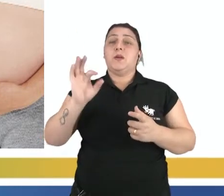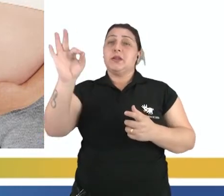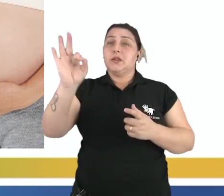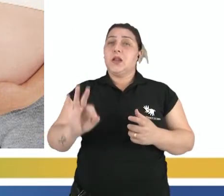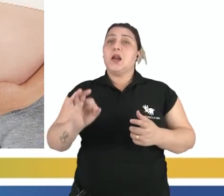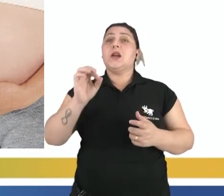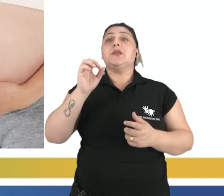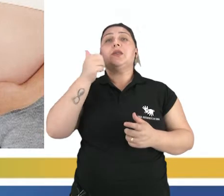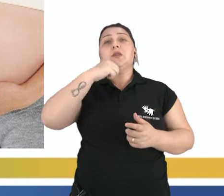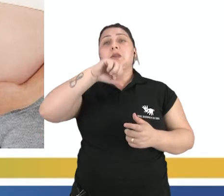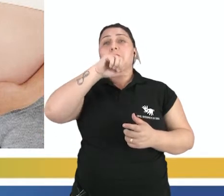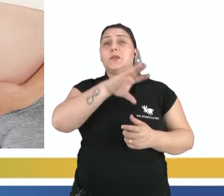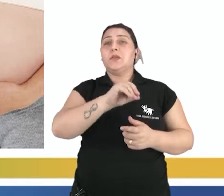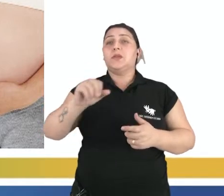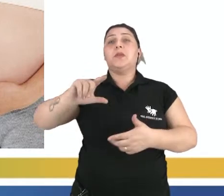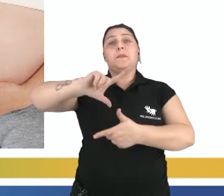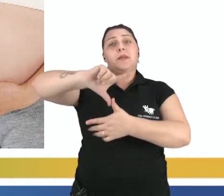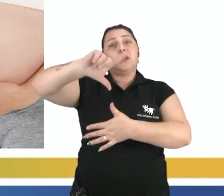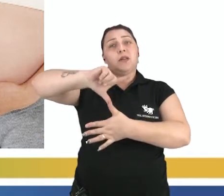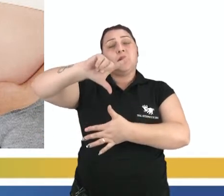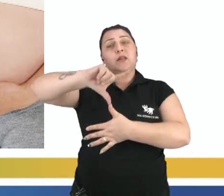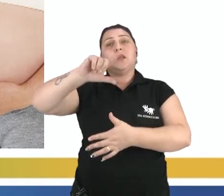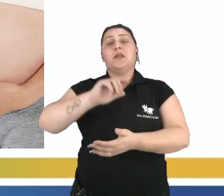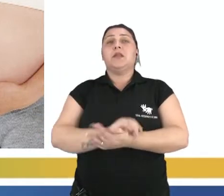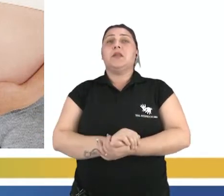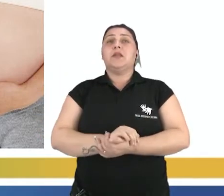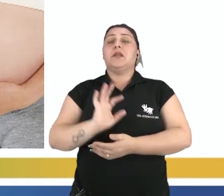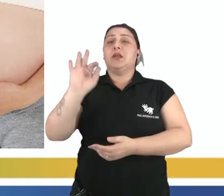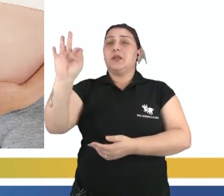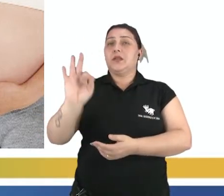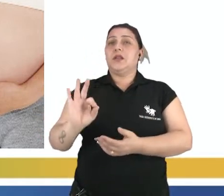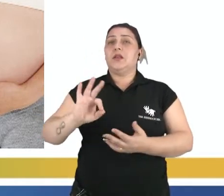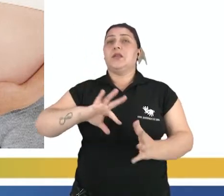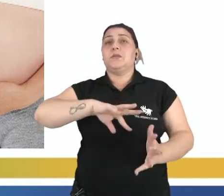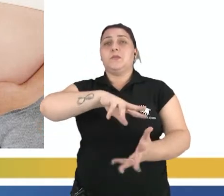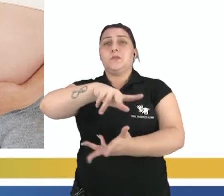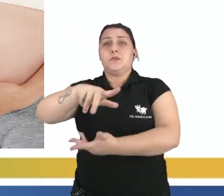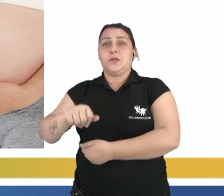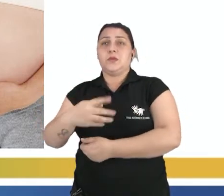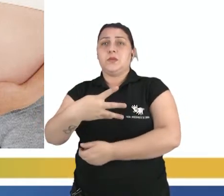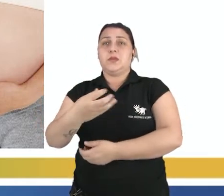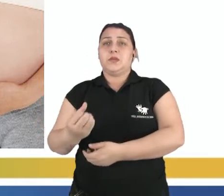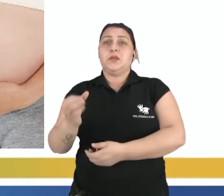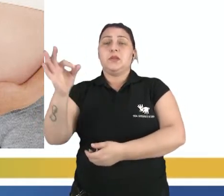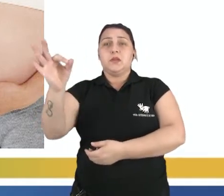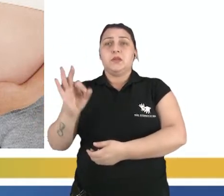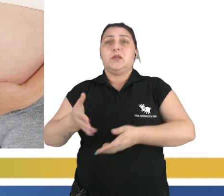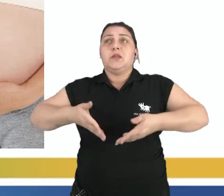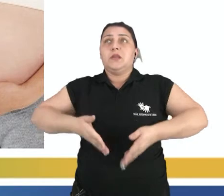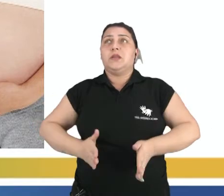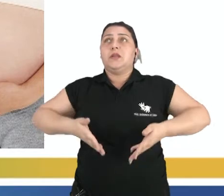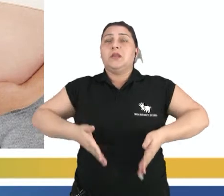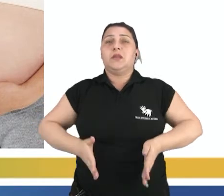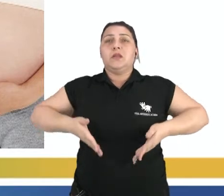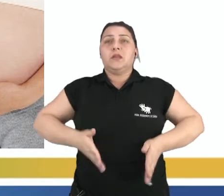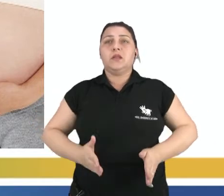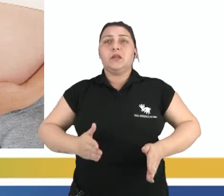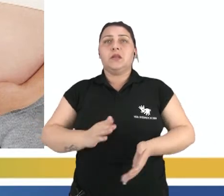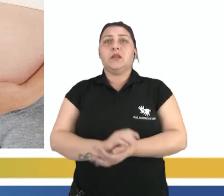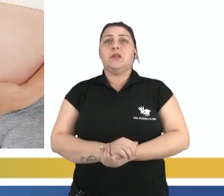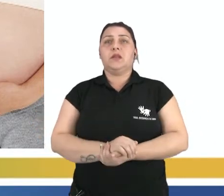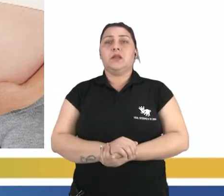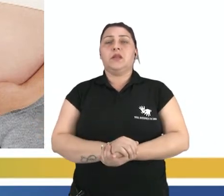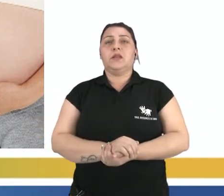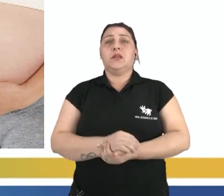de mães adolescentes da América Latina. A taxa mundial é em torno de 46 mil nascimentos a